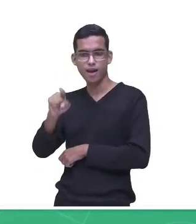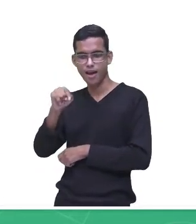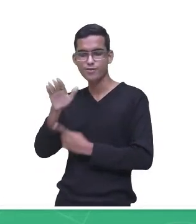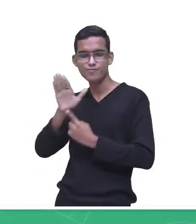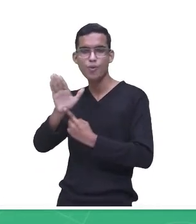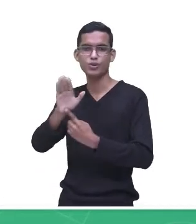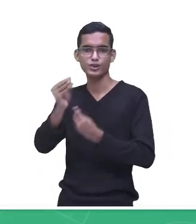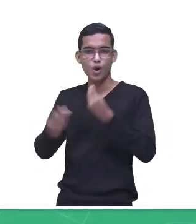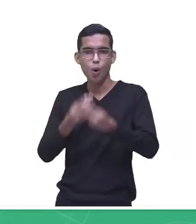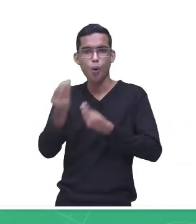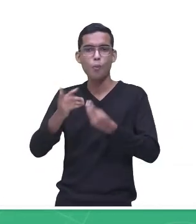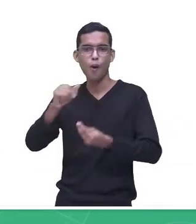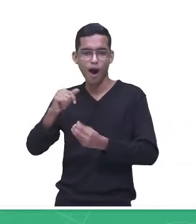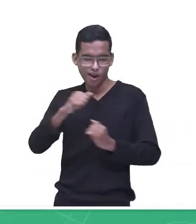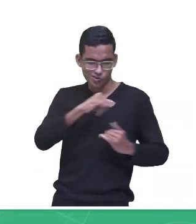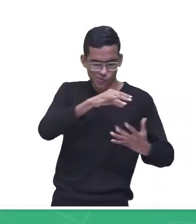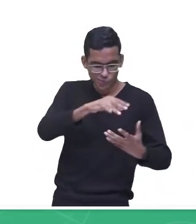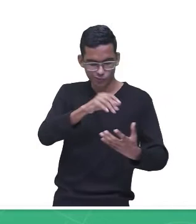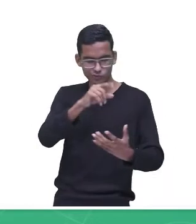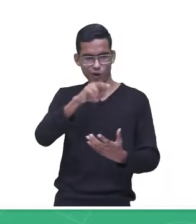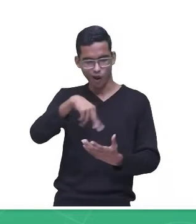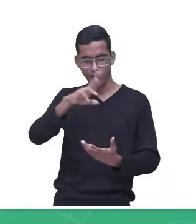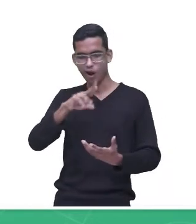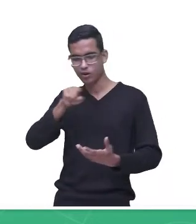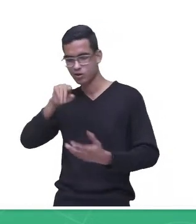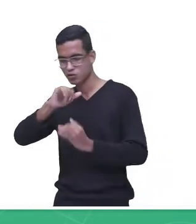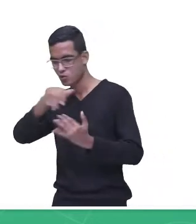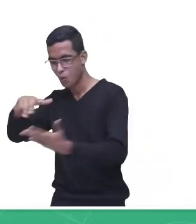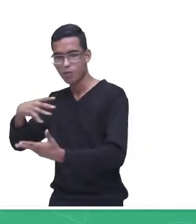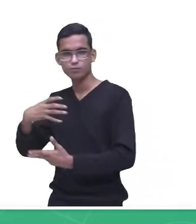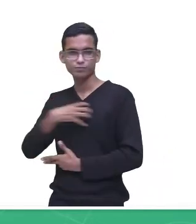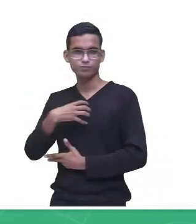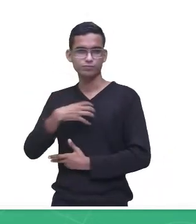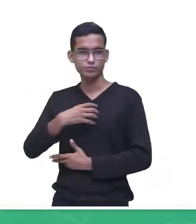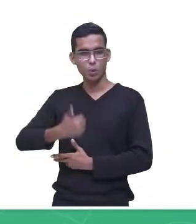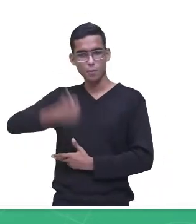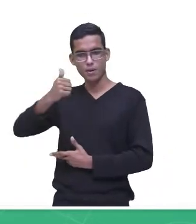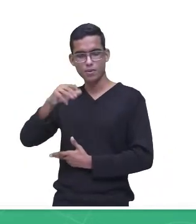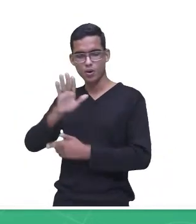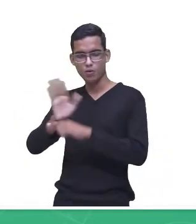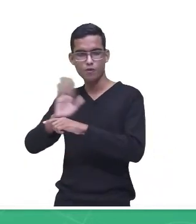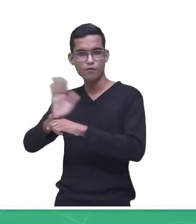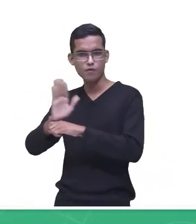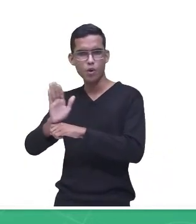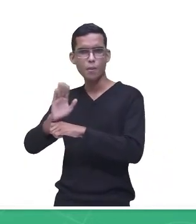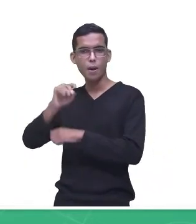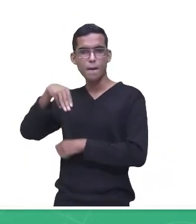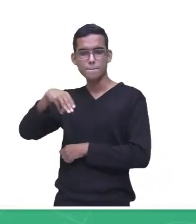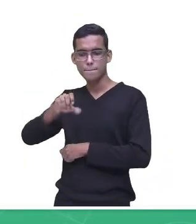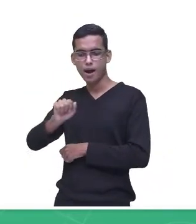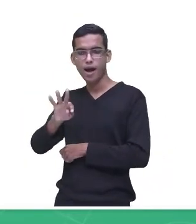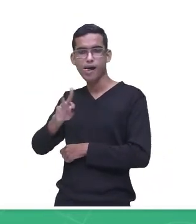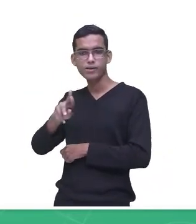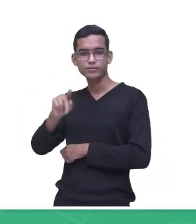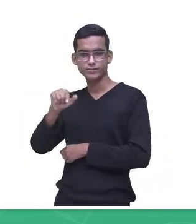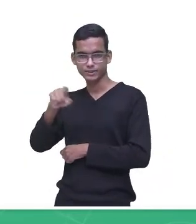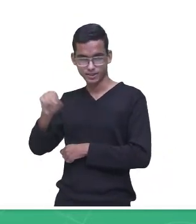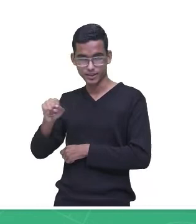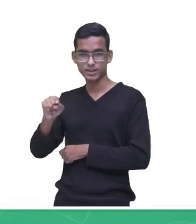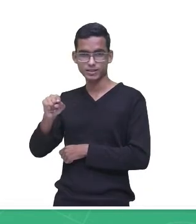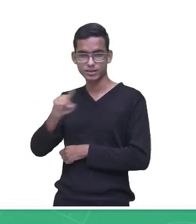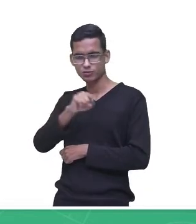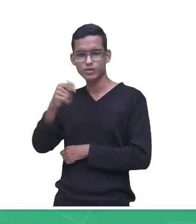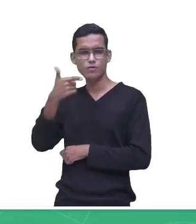aí. Vocês vão entender. O primeiro, para mim, é o melhor de todos. Assistam Matrix, né? O que vocês vão entender esse mundo das